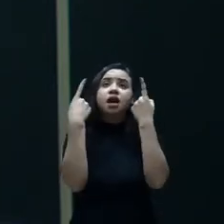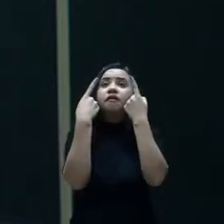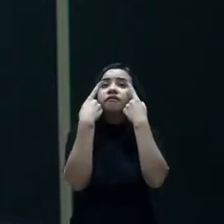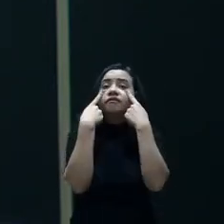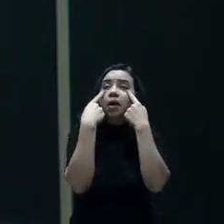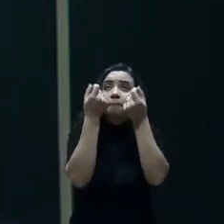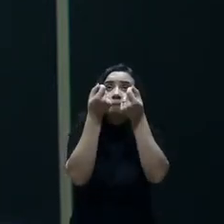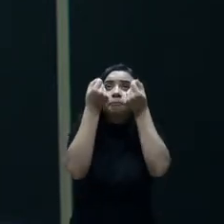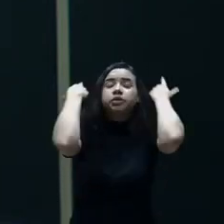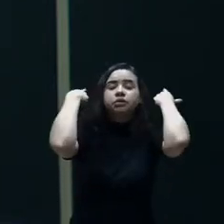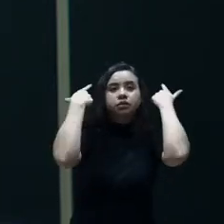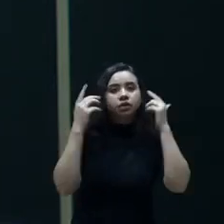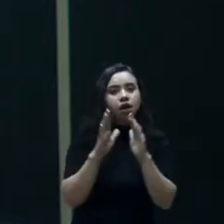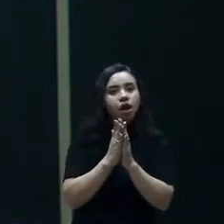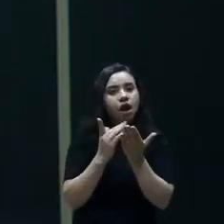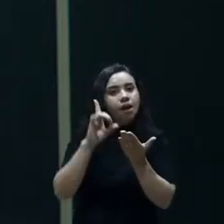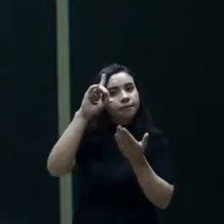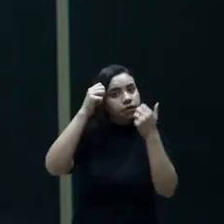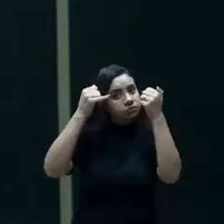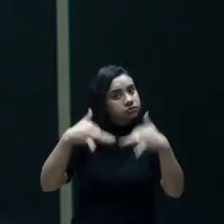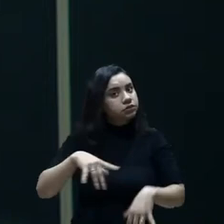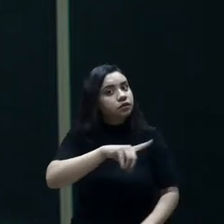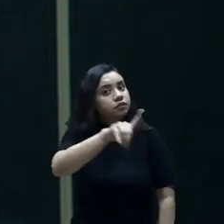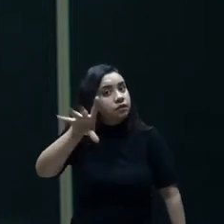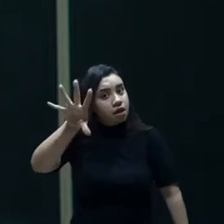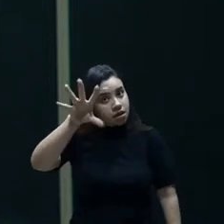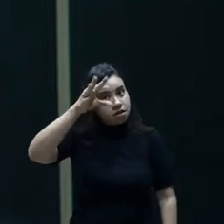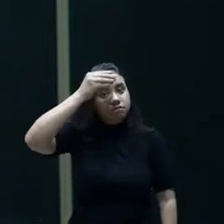reter, ouvir, entender,